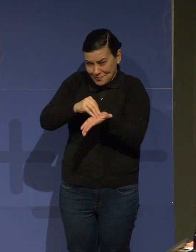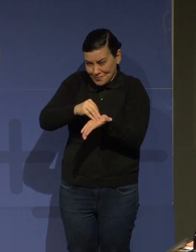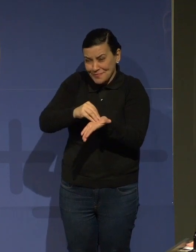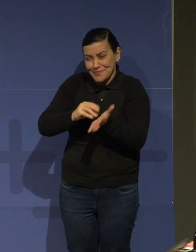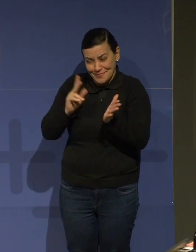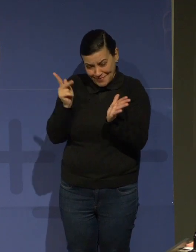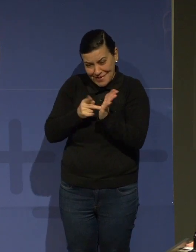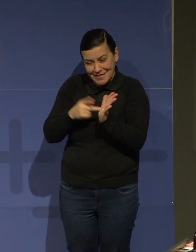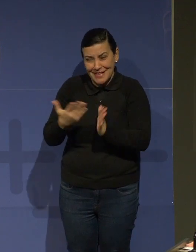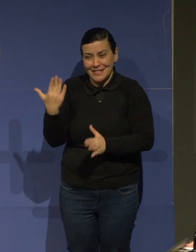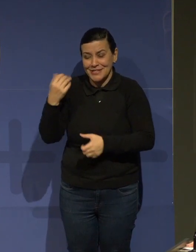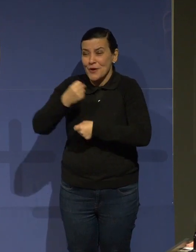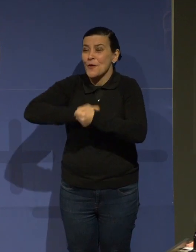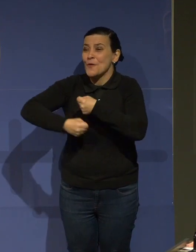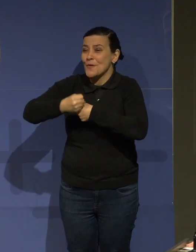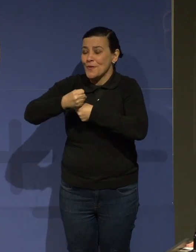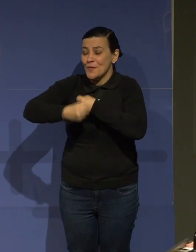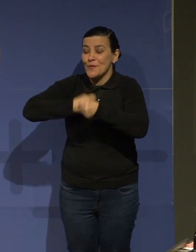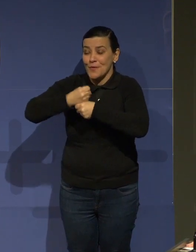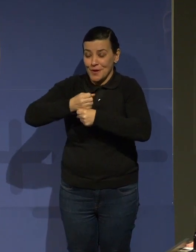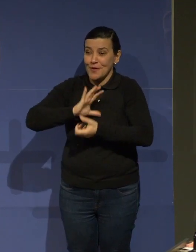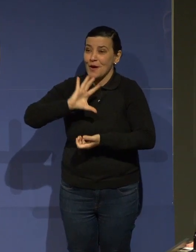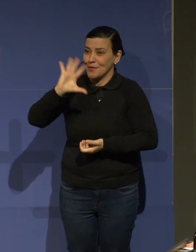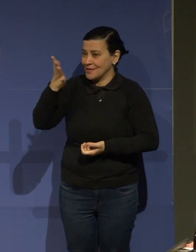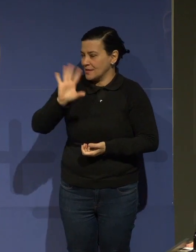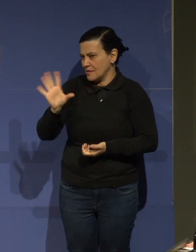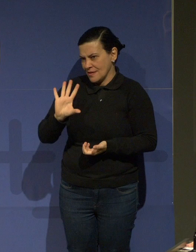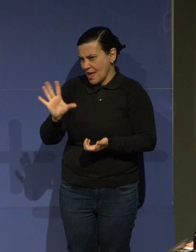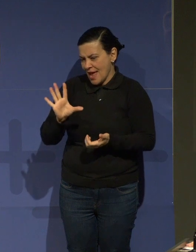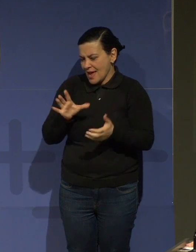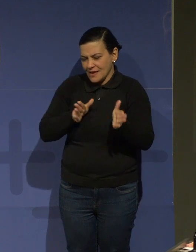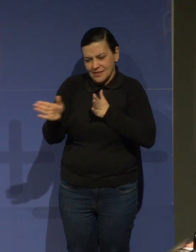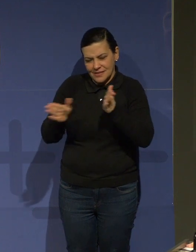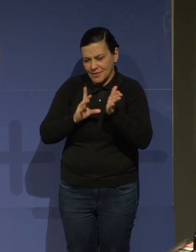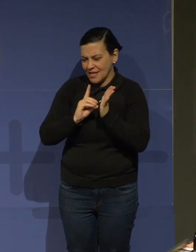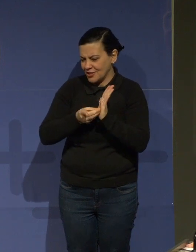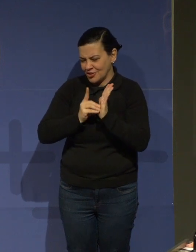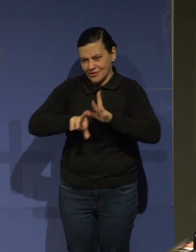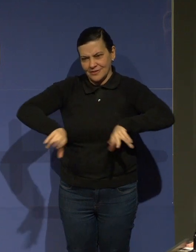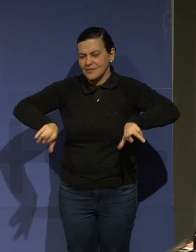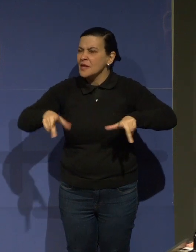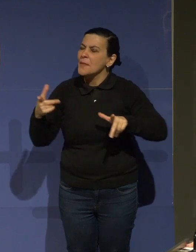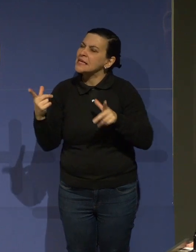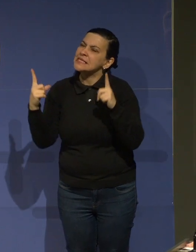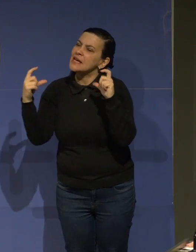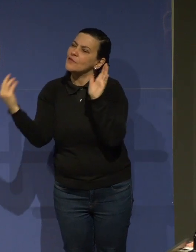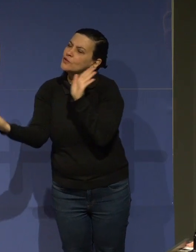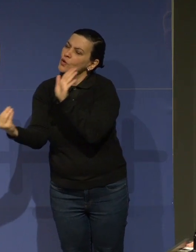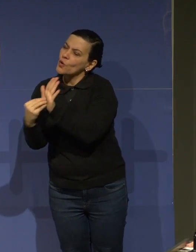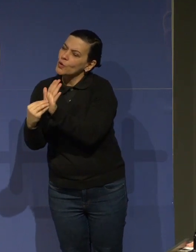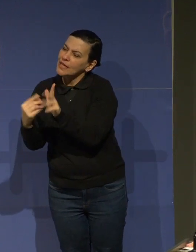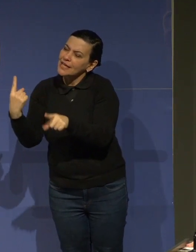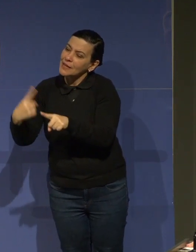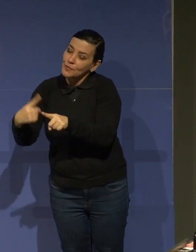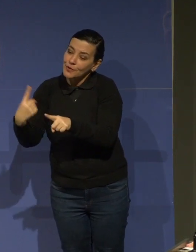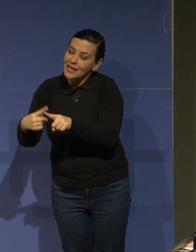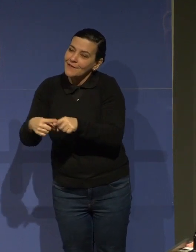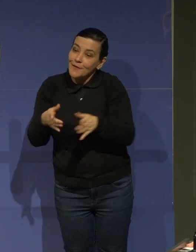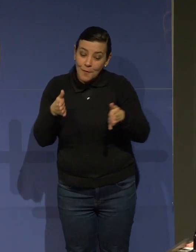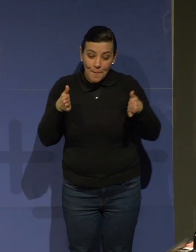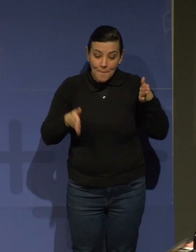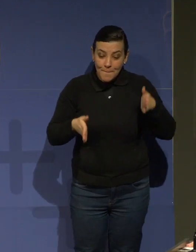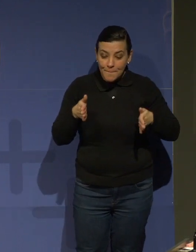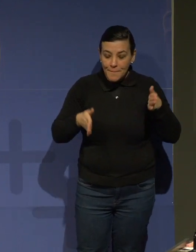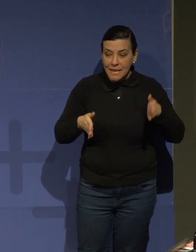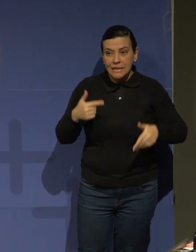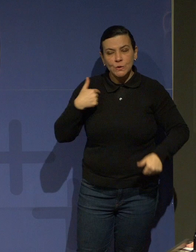aconteceu no começo do ano e não tem nada a ver com acessibilidade digital. Mas por que eu coloquei essa foto? Porque foi um momento onde eu comecei a